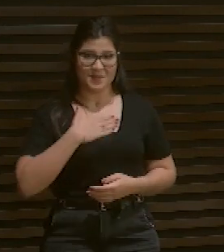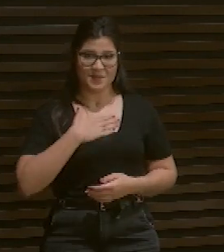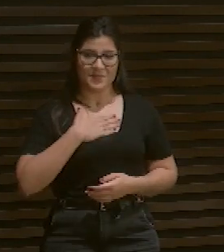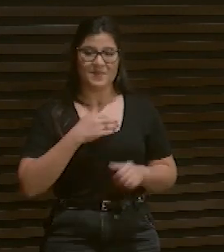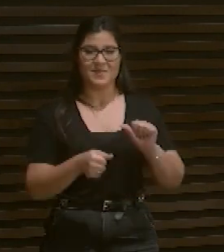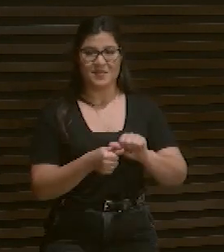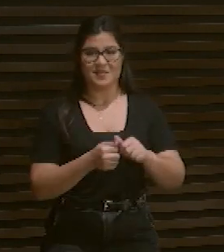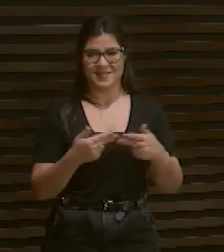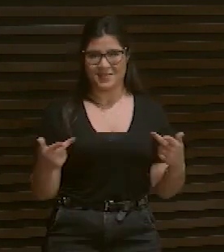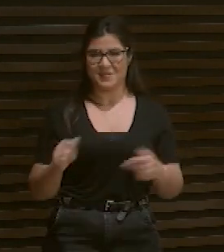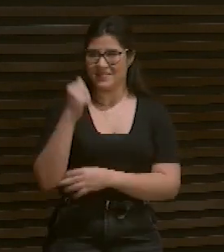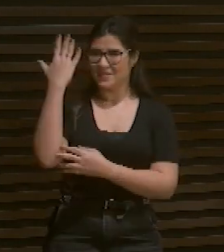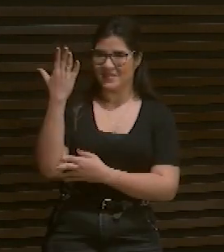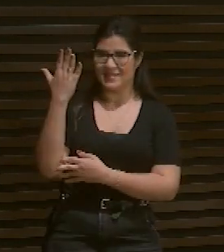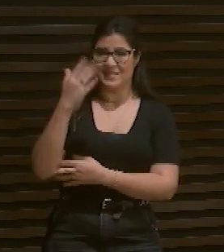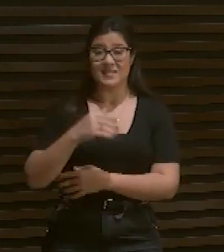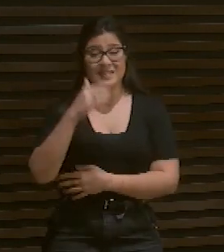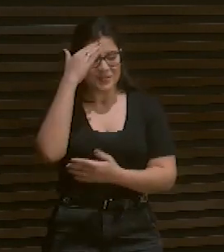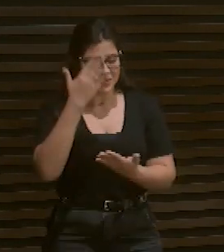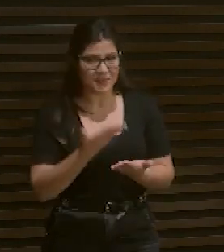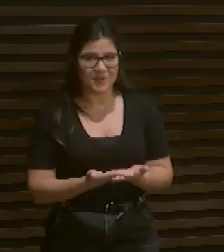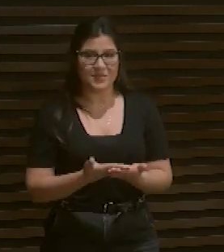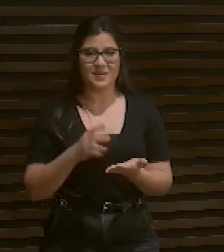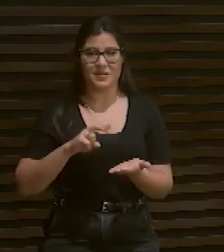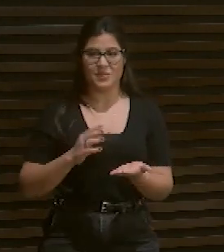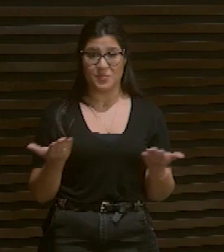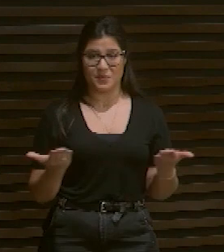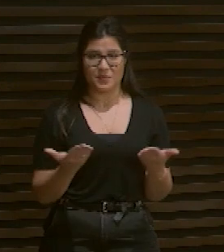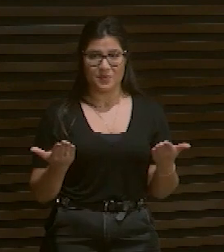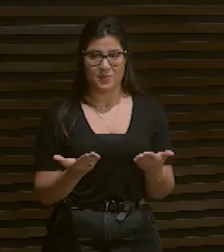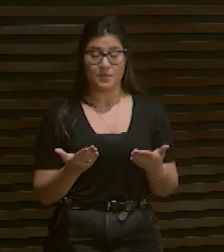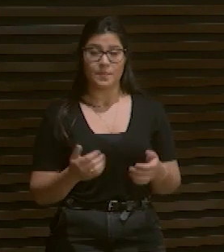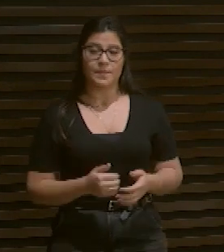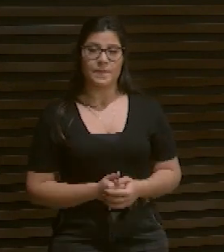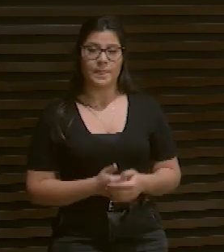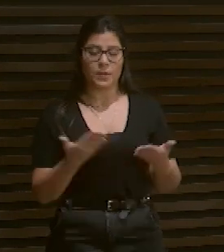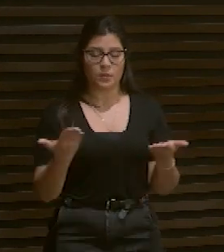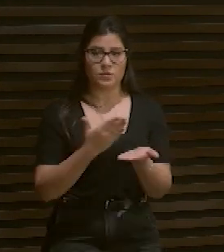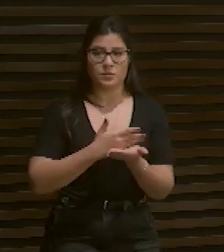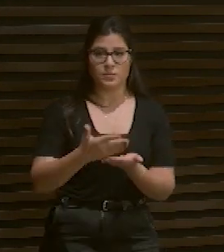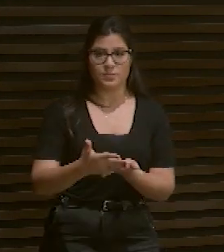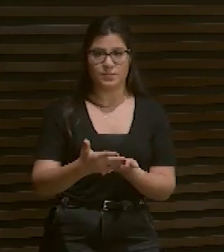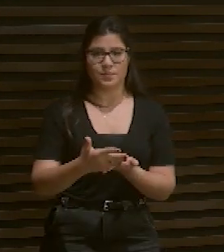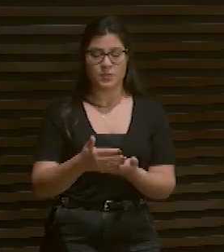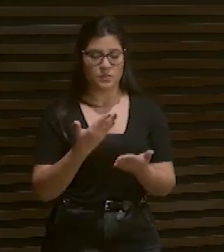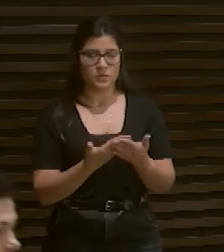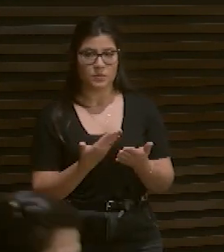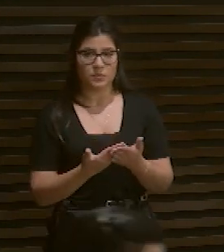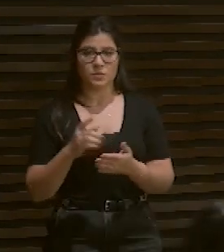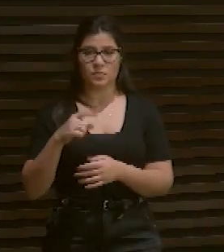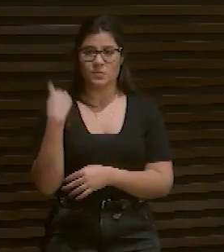coisas acontecerem. É nisso que eu creio nesta manhã. Nós hoje vamos dar continuidade ao estudo que